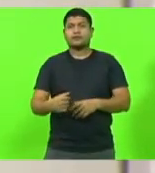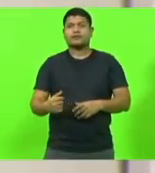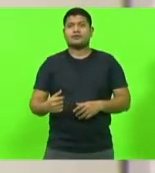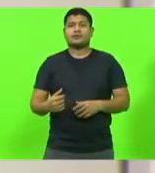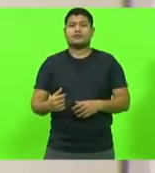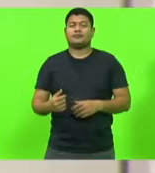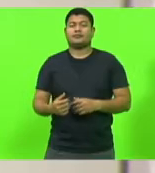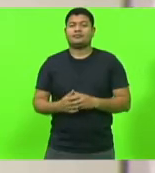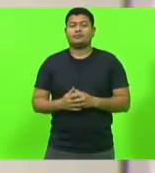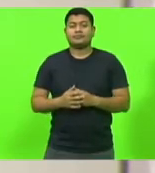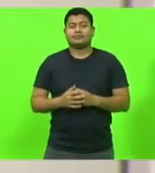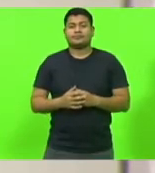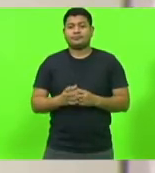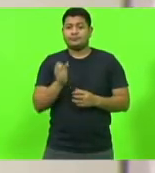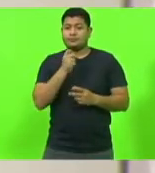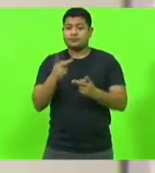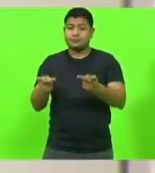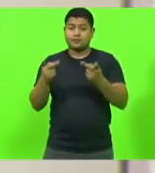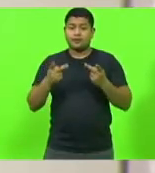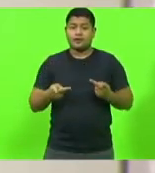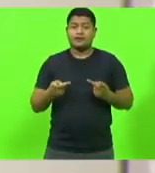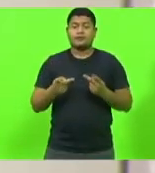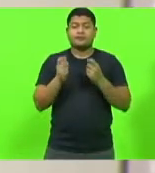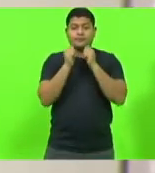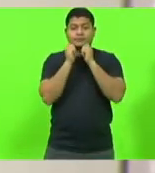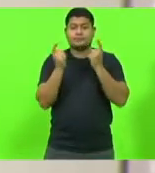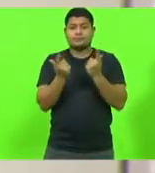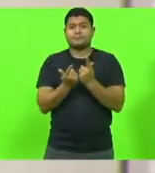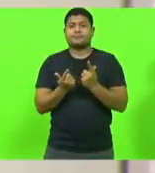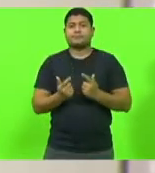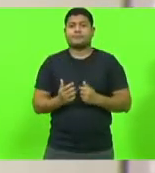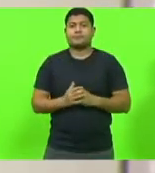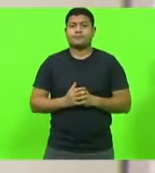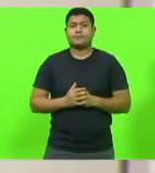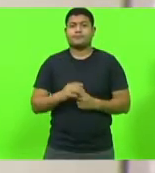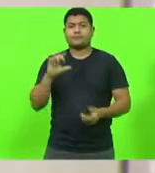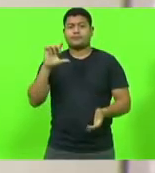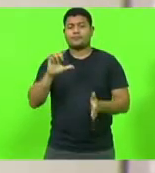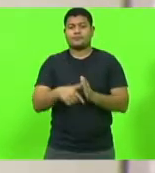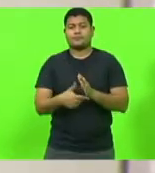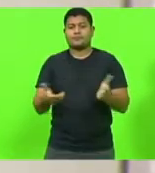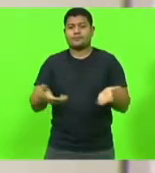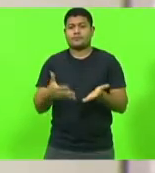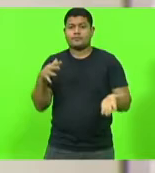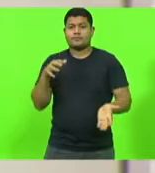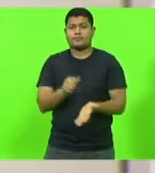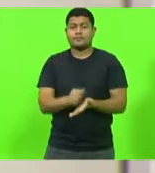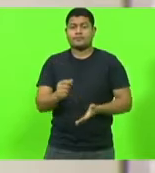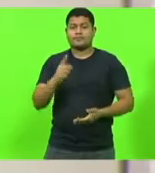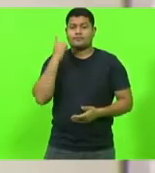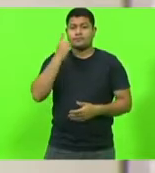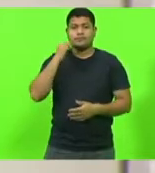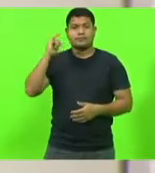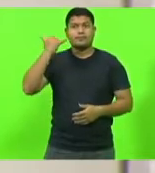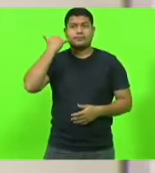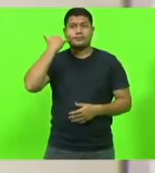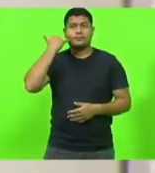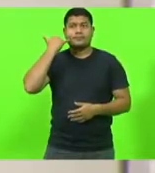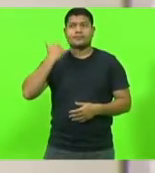no plenário. Sejam bem-vindos aqui nesta casa. Próximo deputado inscrito, deputado Gessé Lopes.